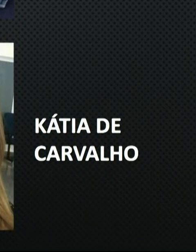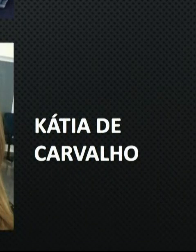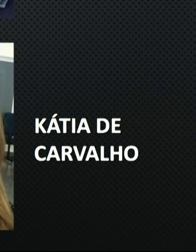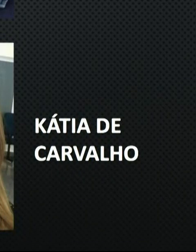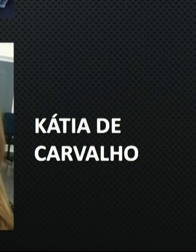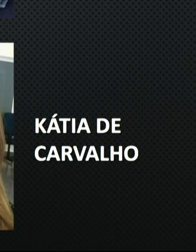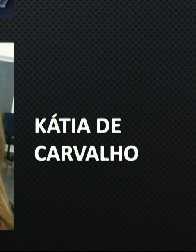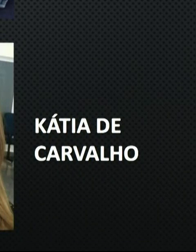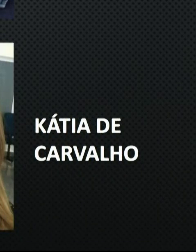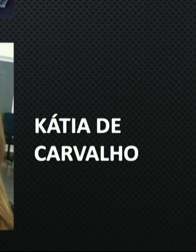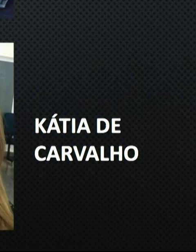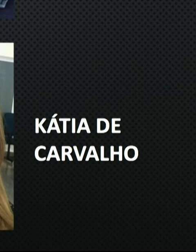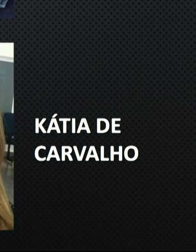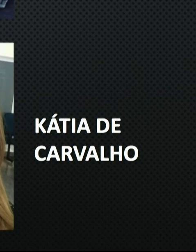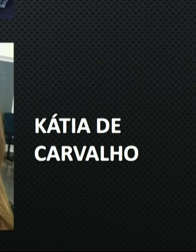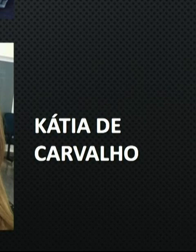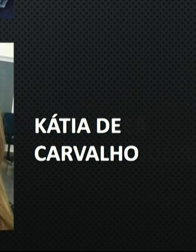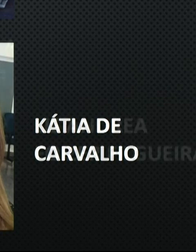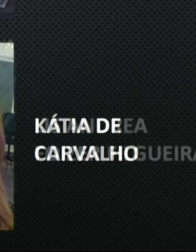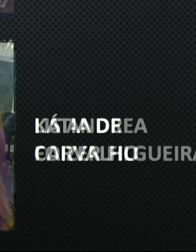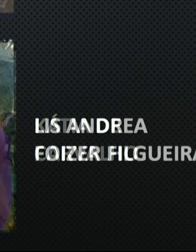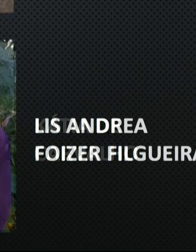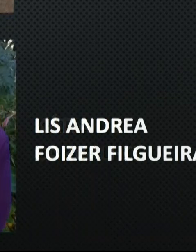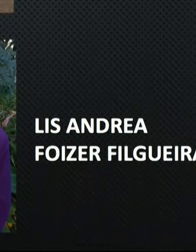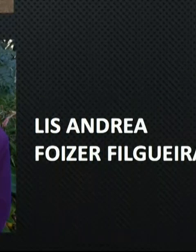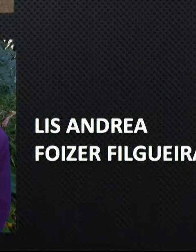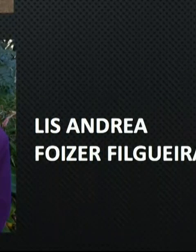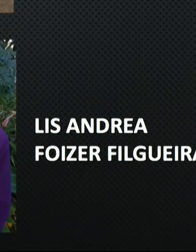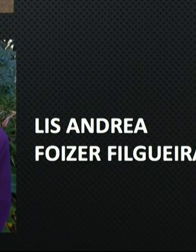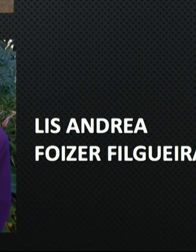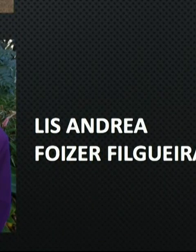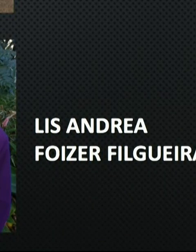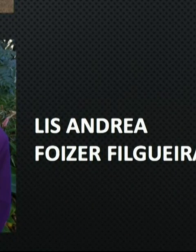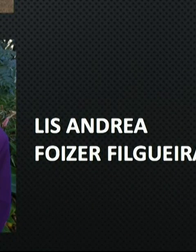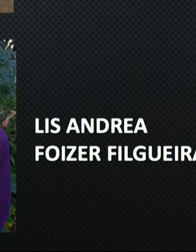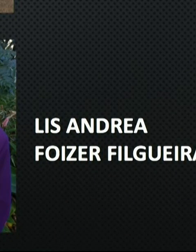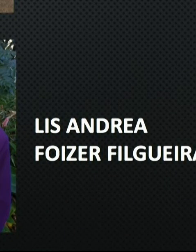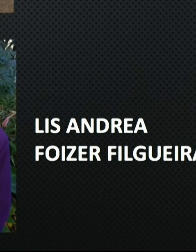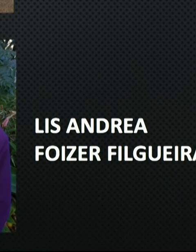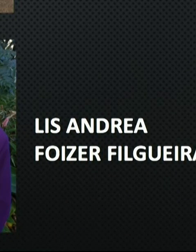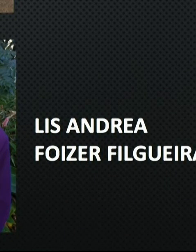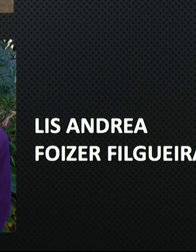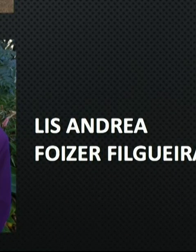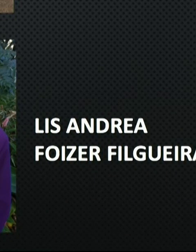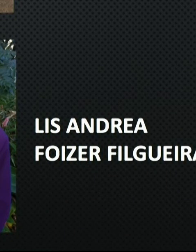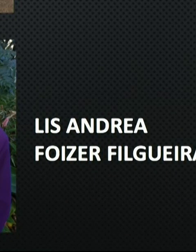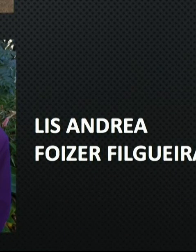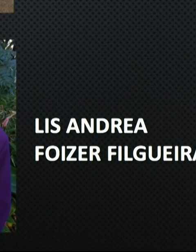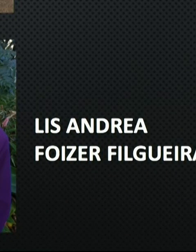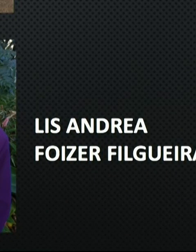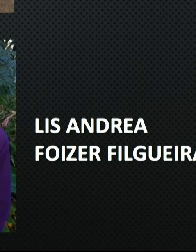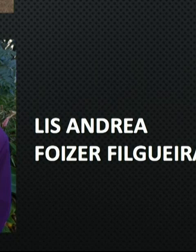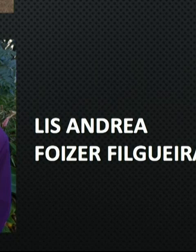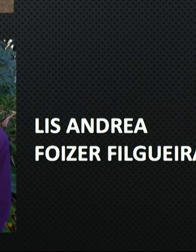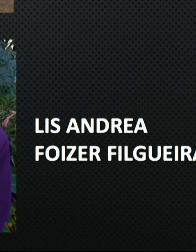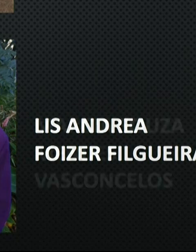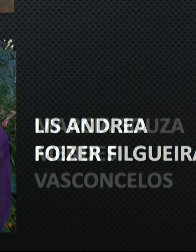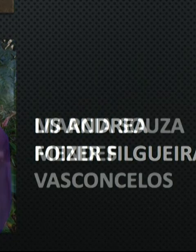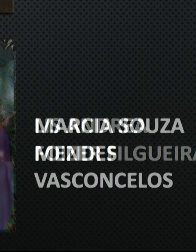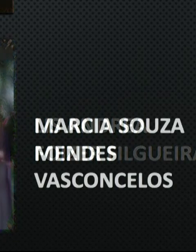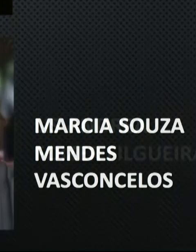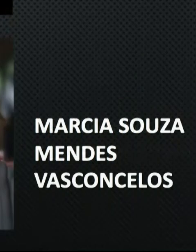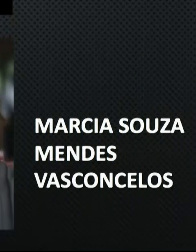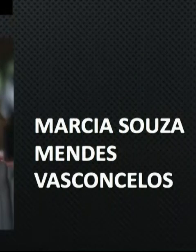Joran, Josineide, Kátia, Laísa, Leonardo, Liane, Liz